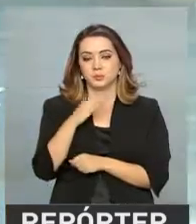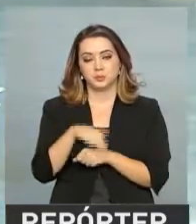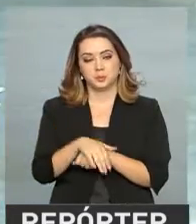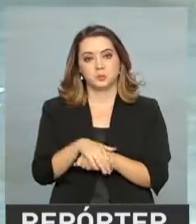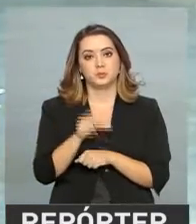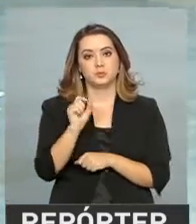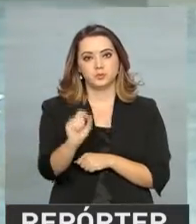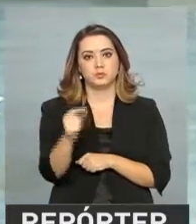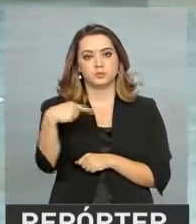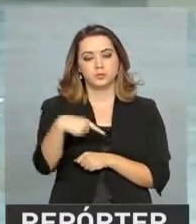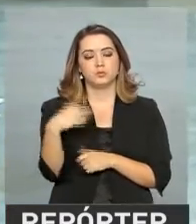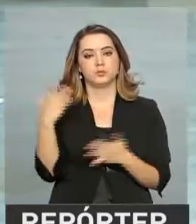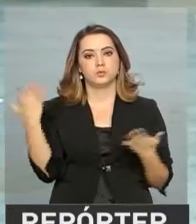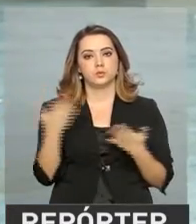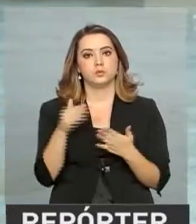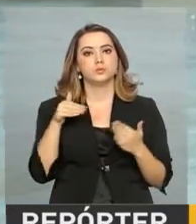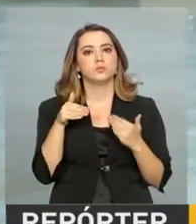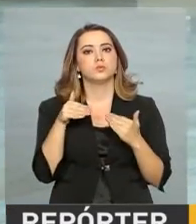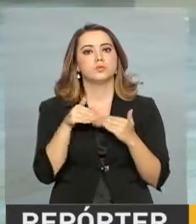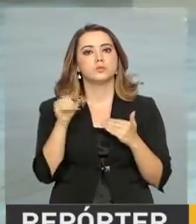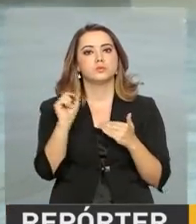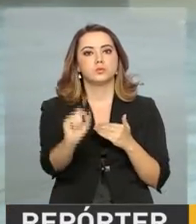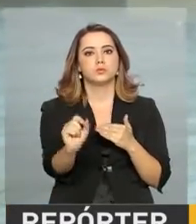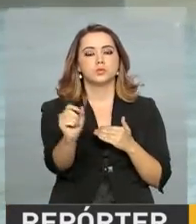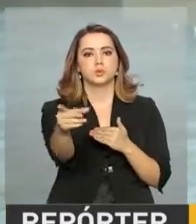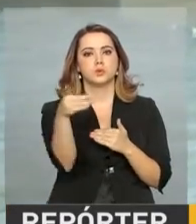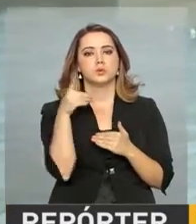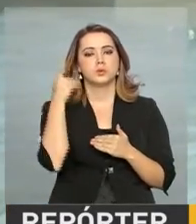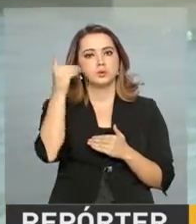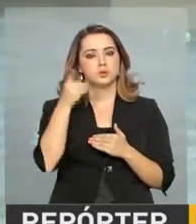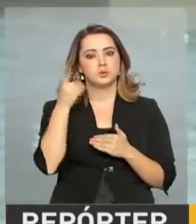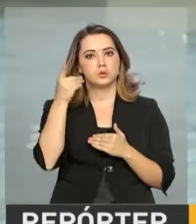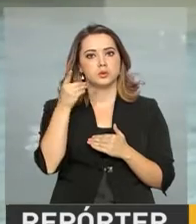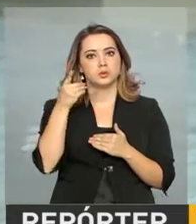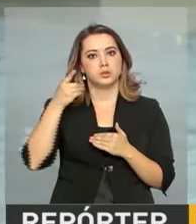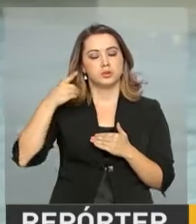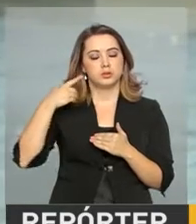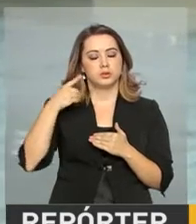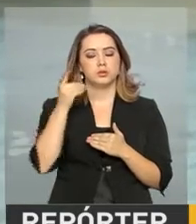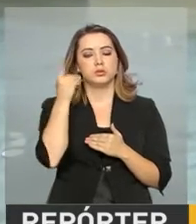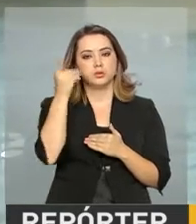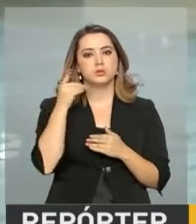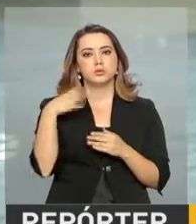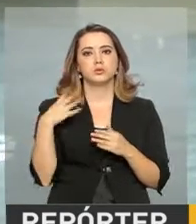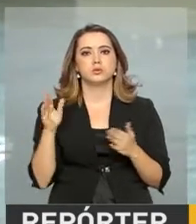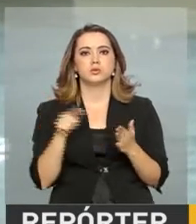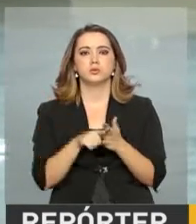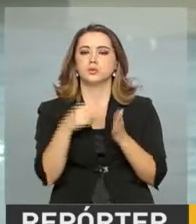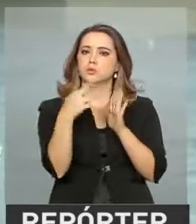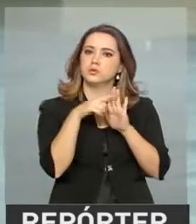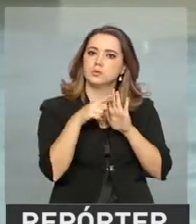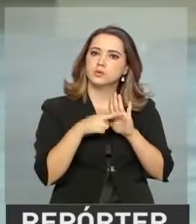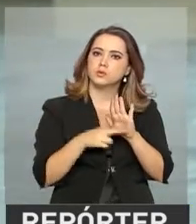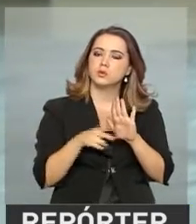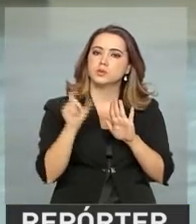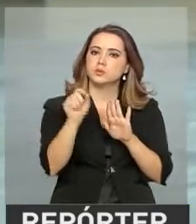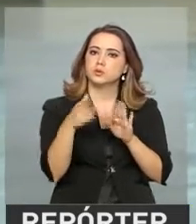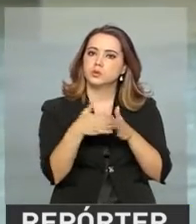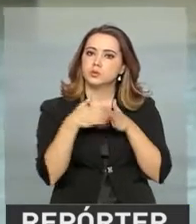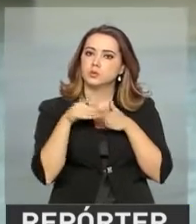ficou definido nesta reunião que o deputado esperidião amin vai incluir em seu relatório as duas contrapartidas dos governos